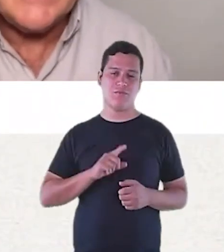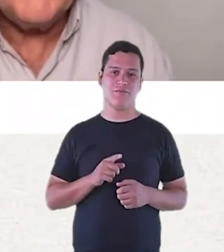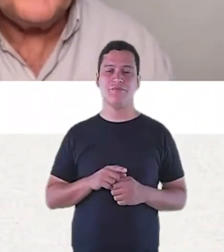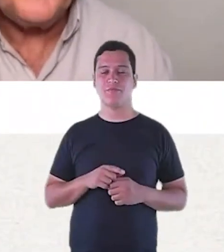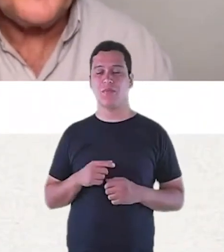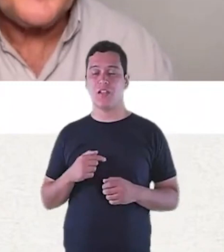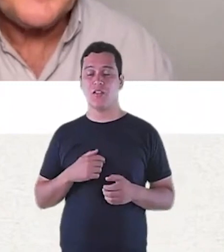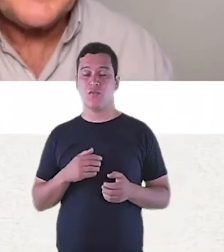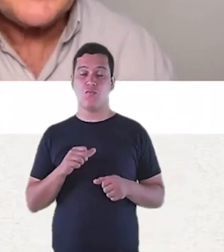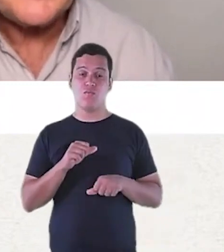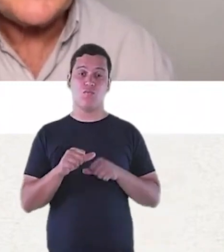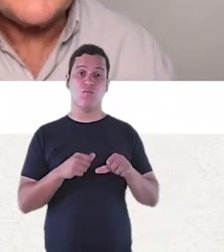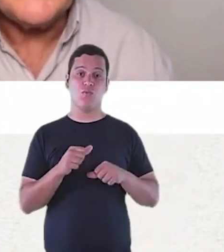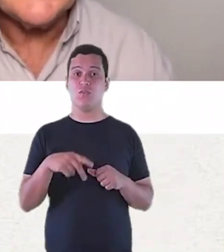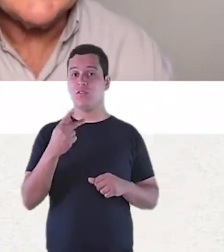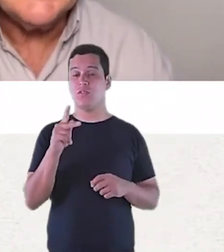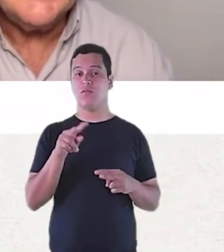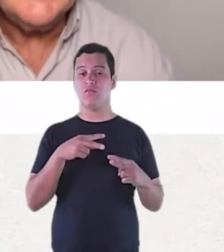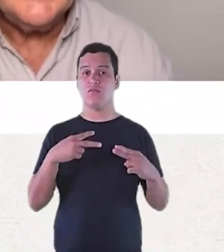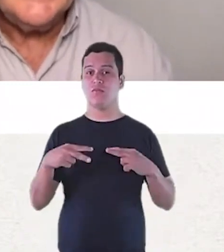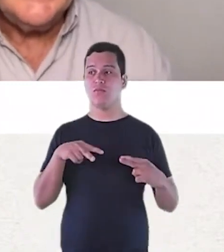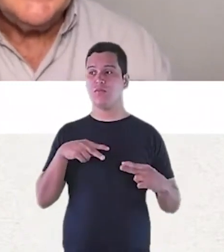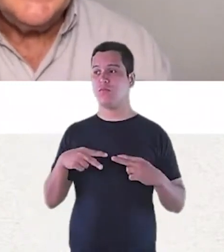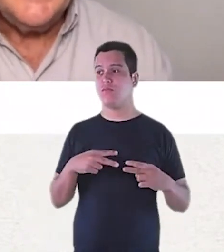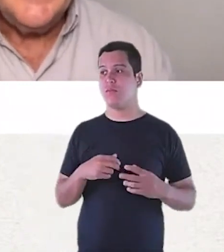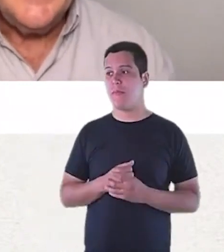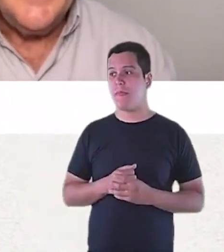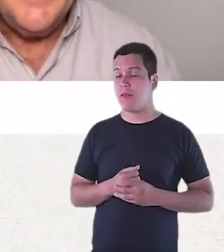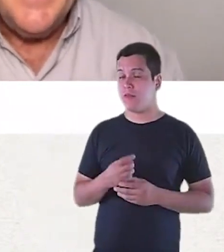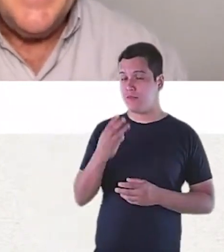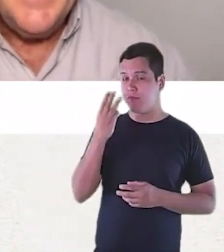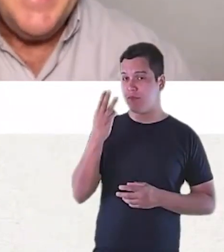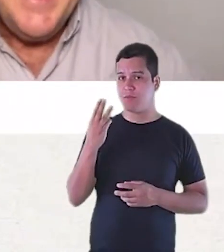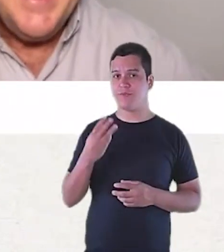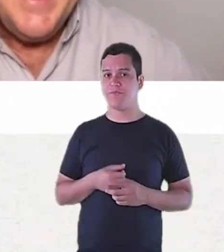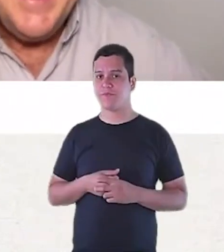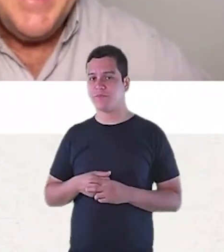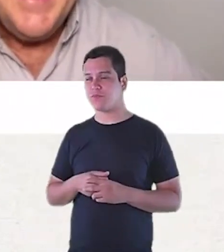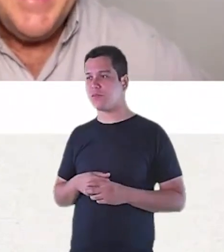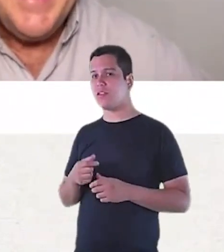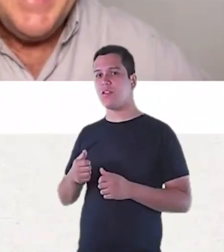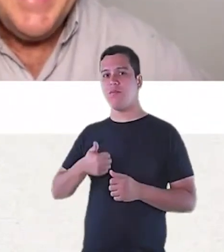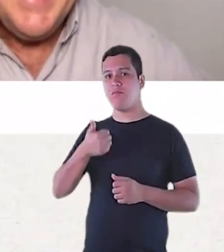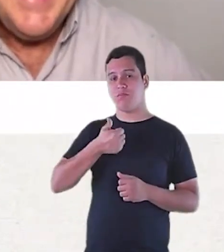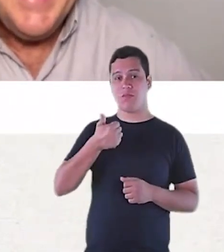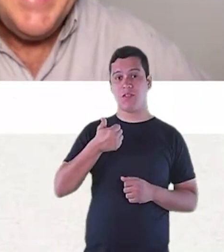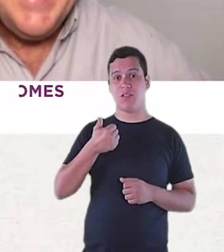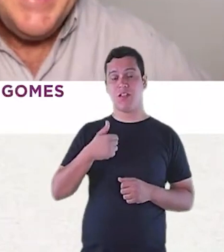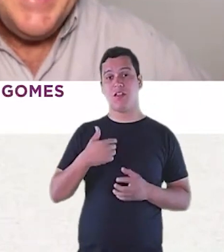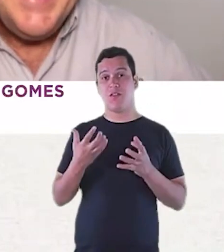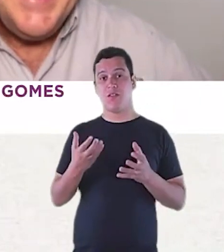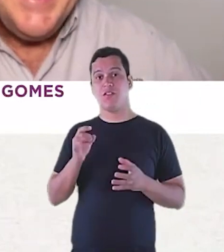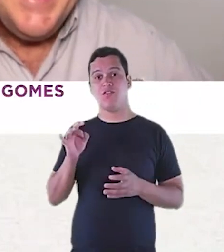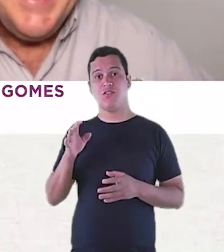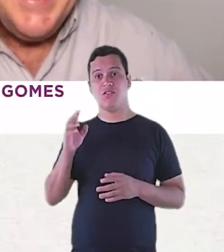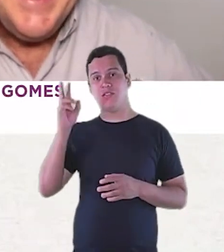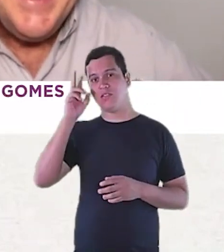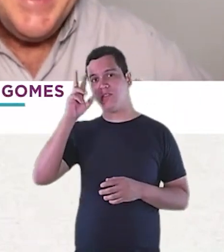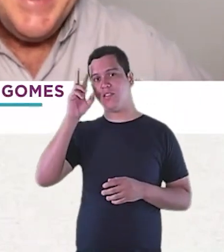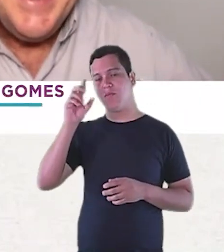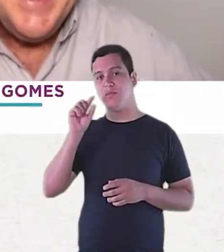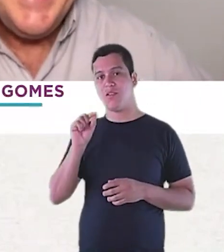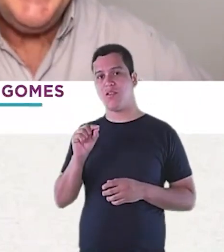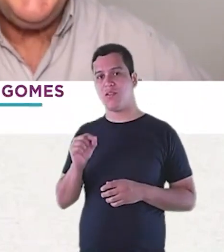respeito disso, né? 3 coisas, mas eu vou falar uma de cada vez. Primeiro, eu queria só lembrar que eu fiquei felicíssimo com essa